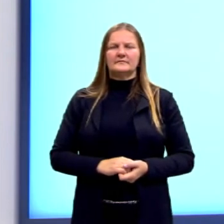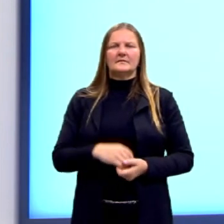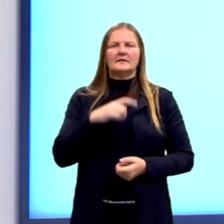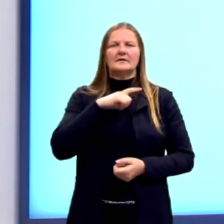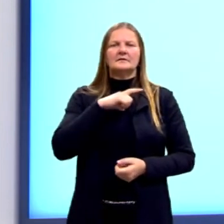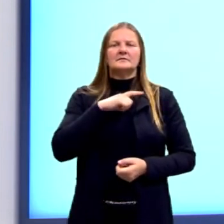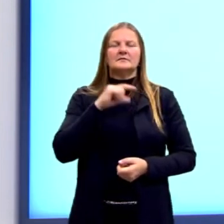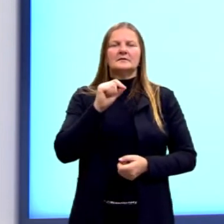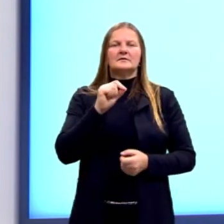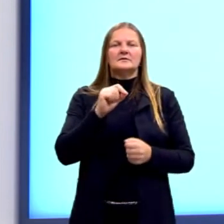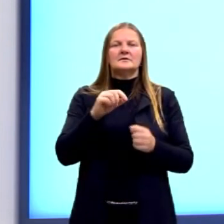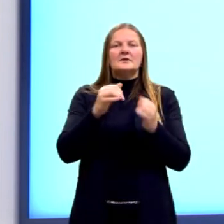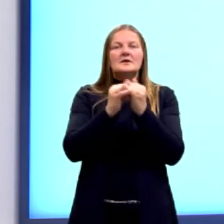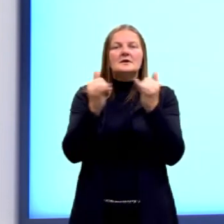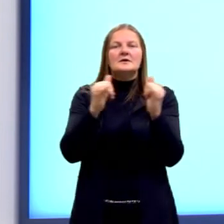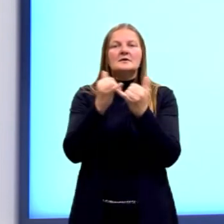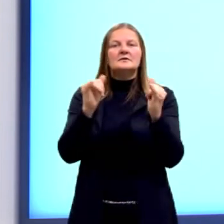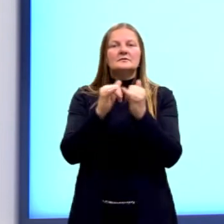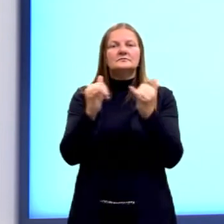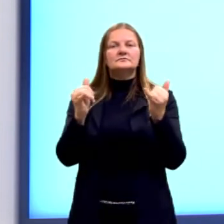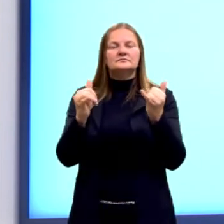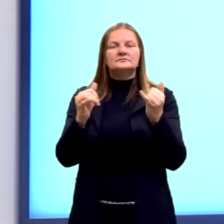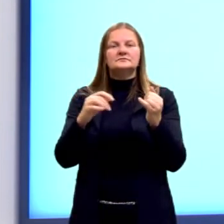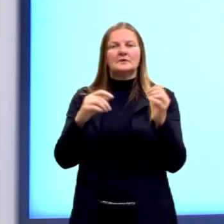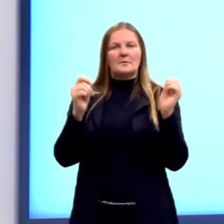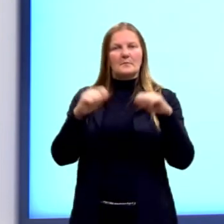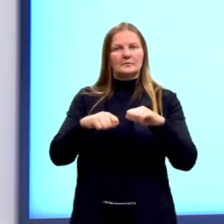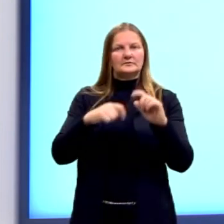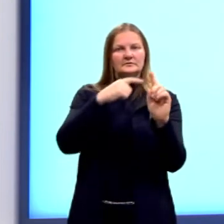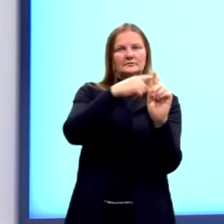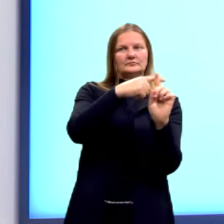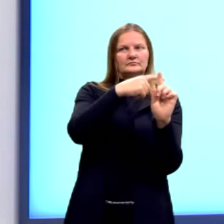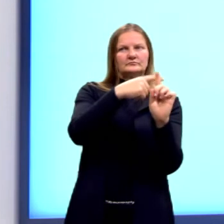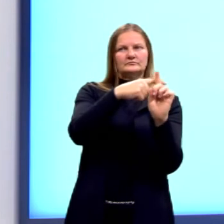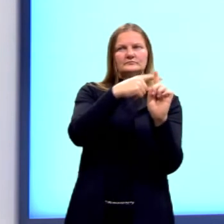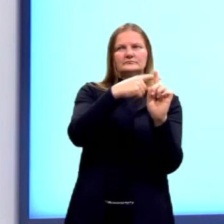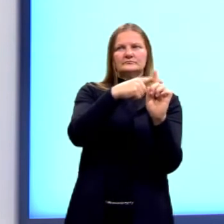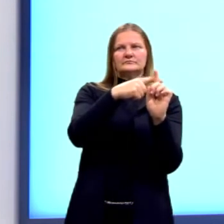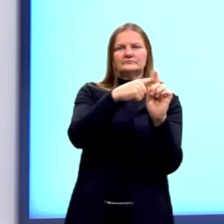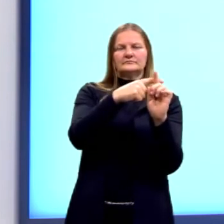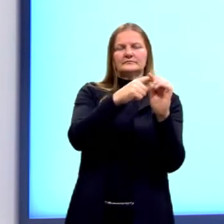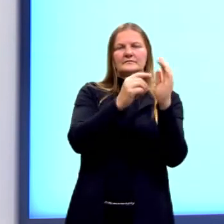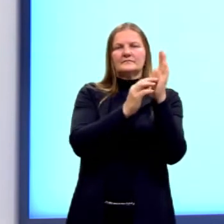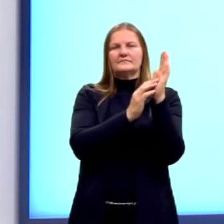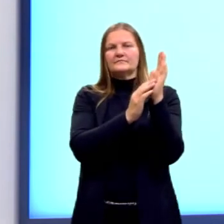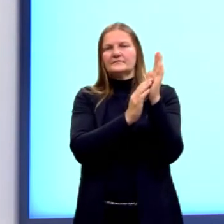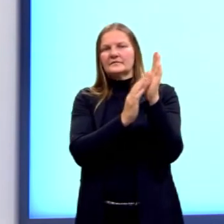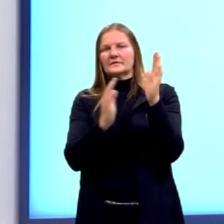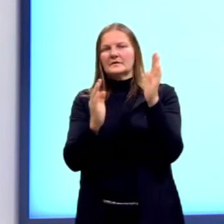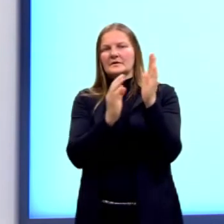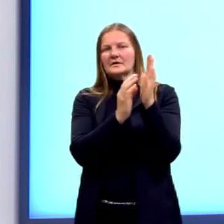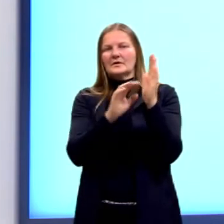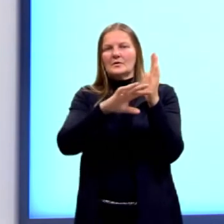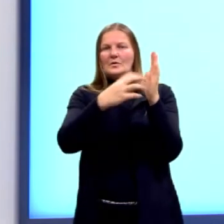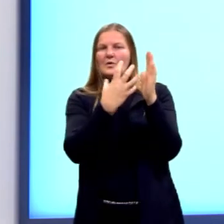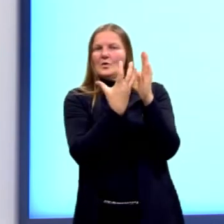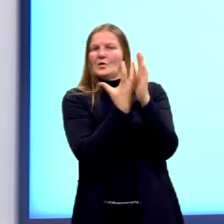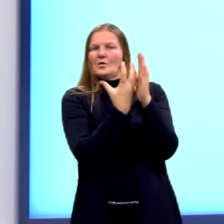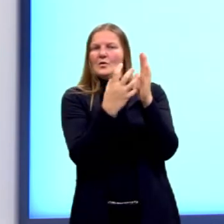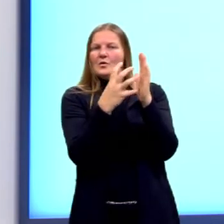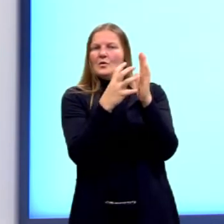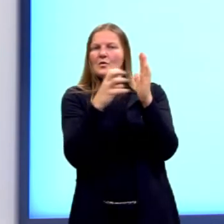a gente tem então uma energia potencial né E essa carga Então lá vai vindo para essa direção